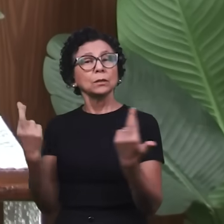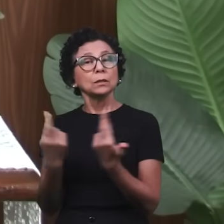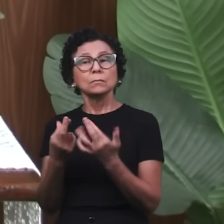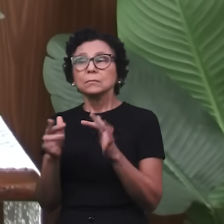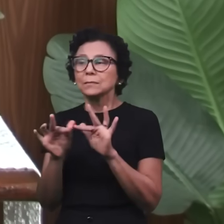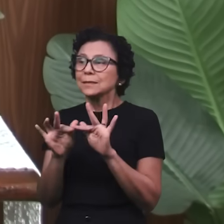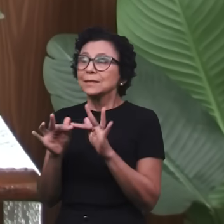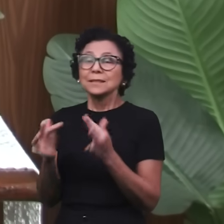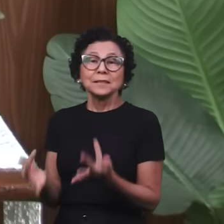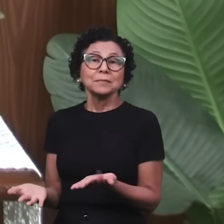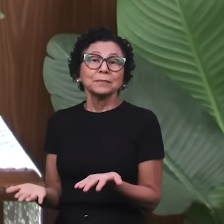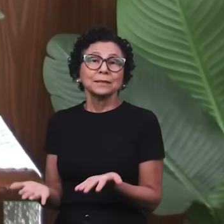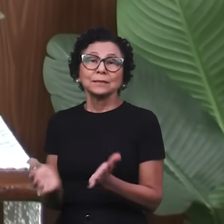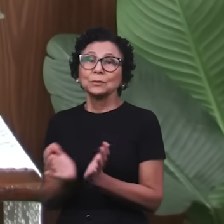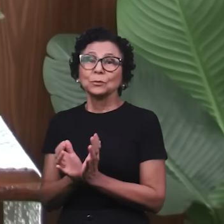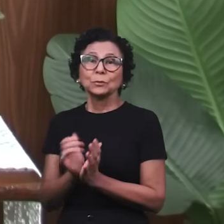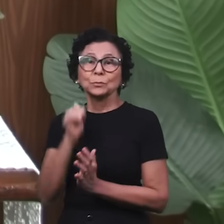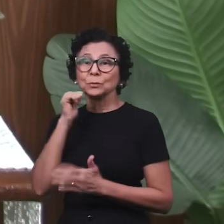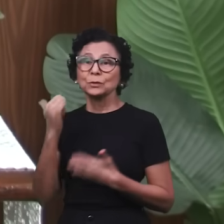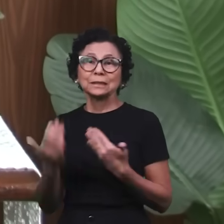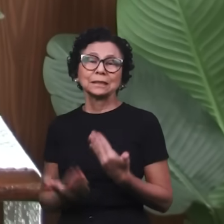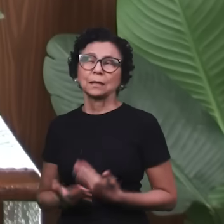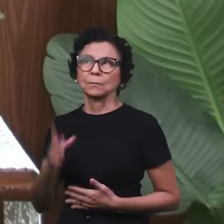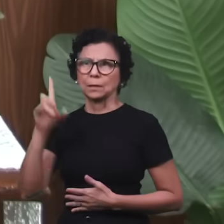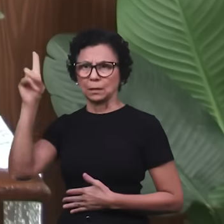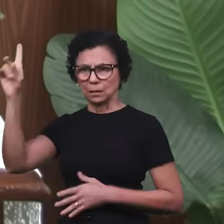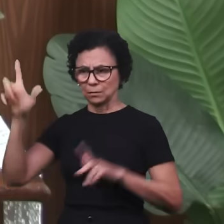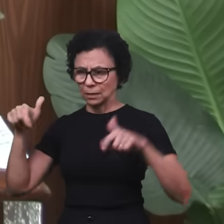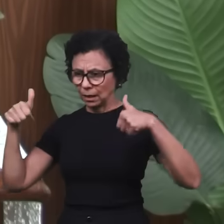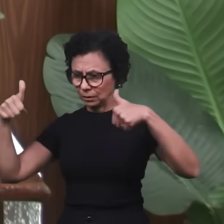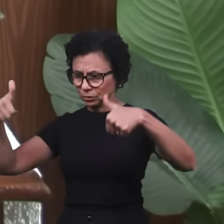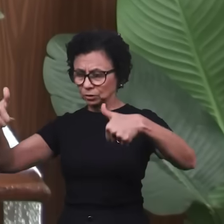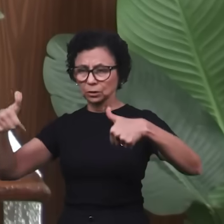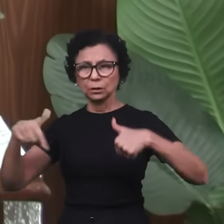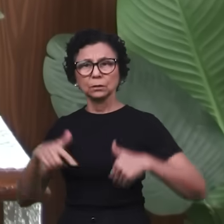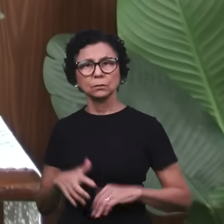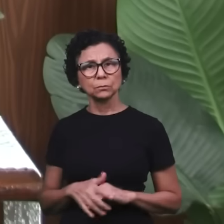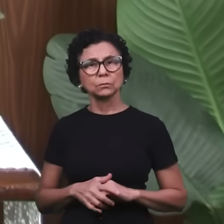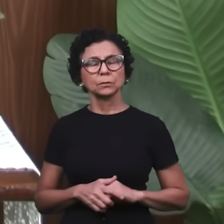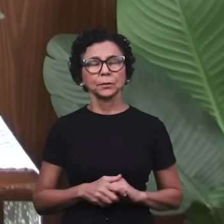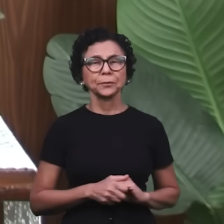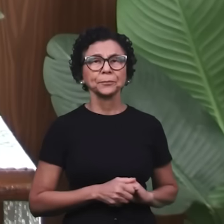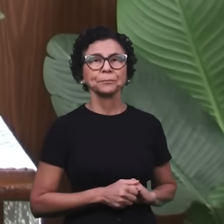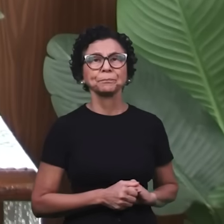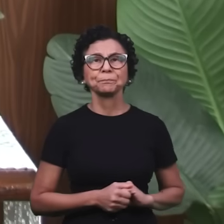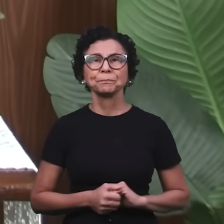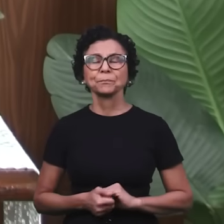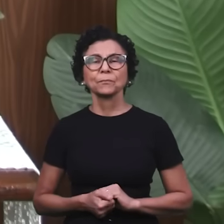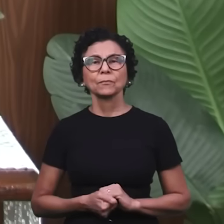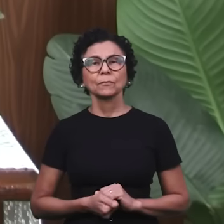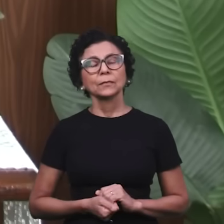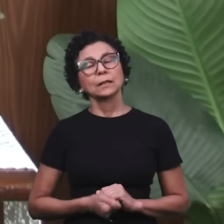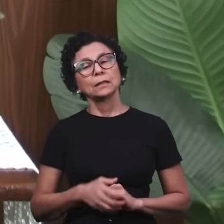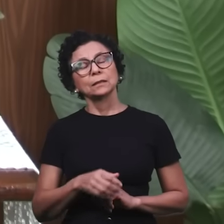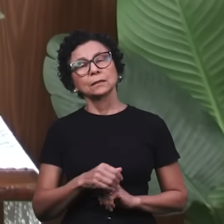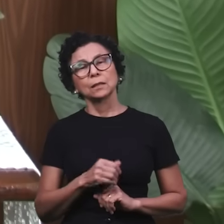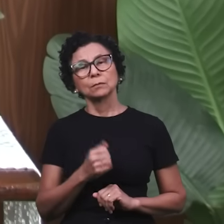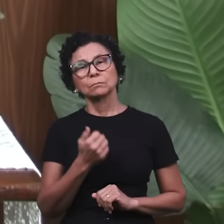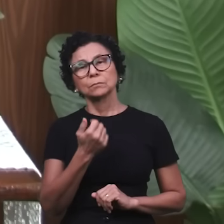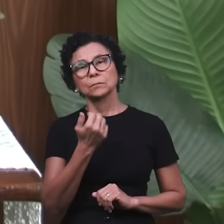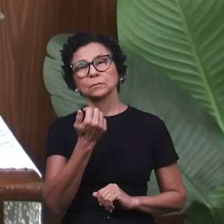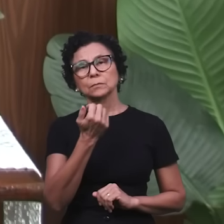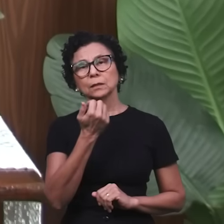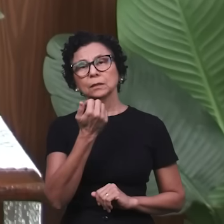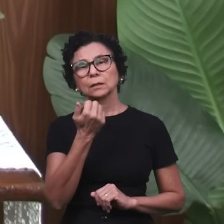uma reunião simples de Senhor, como o Senhor ele opera. Então ali foi mostrado todas as coisas que ela havia feito. É